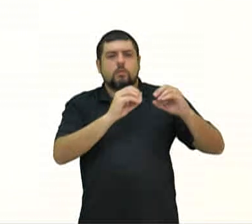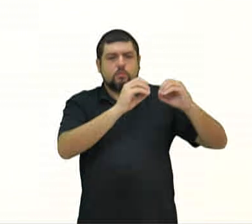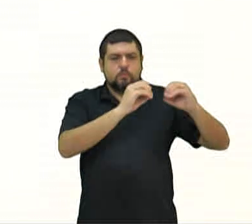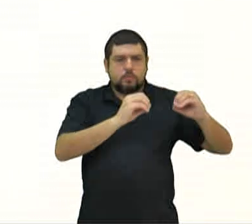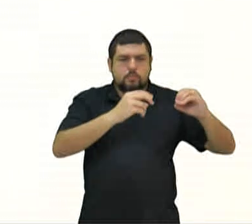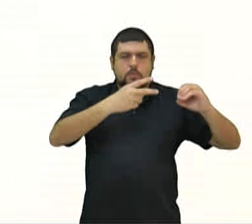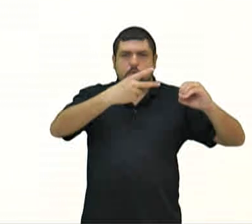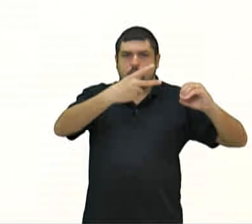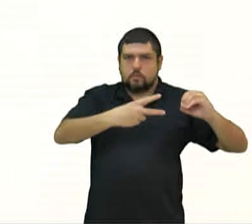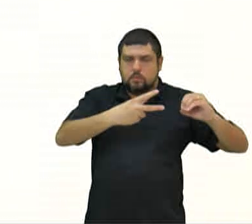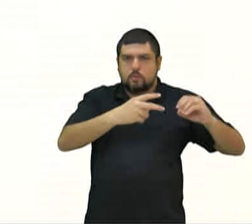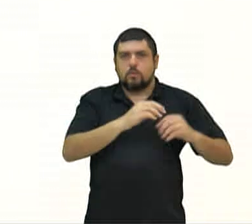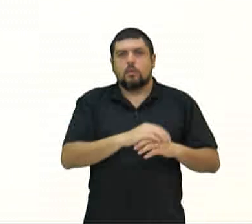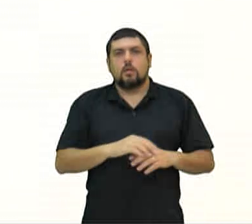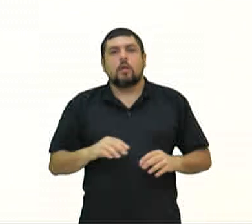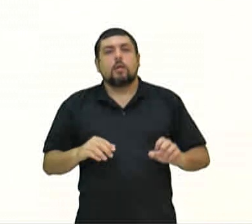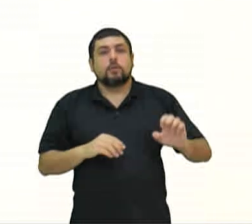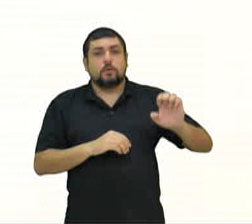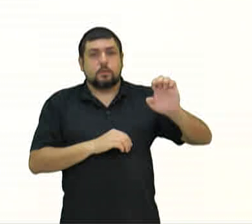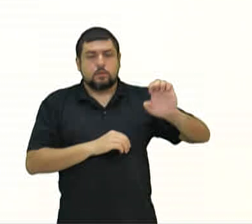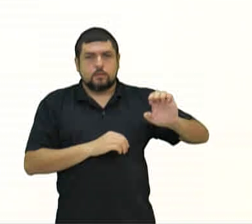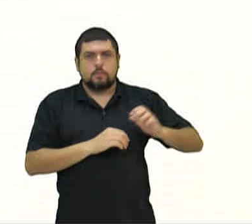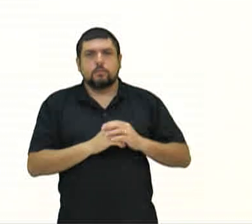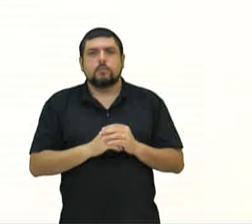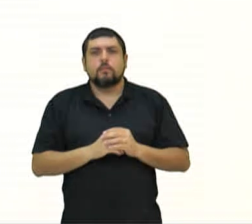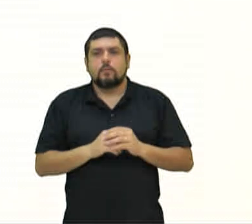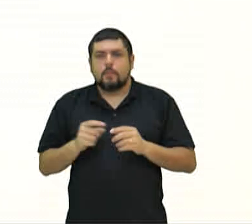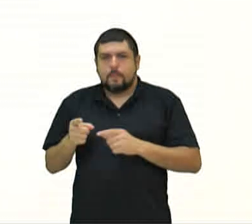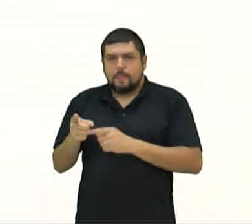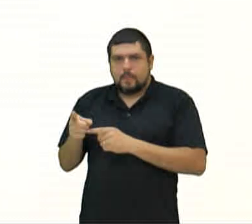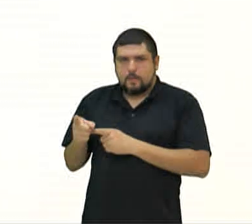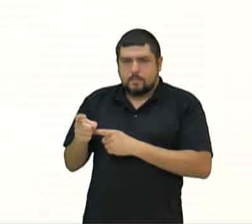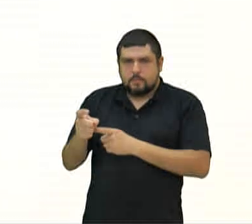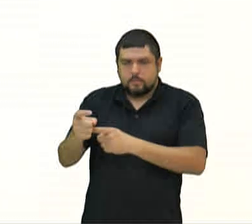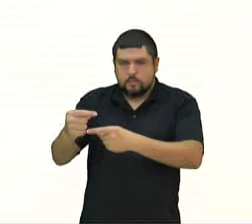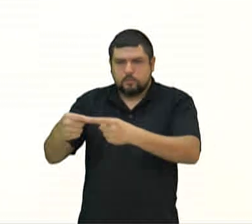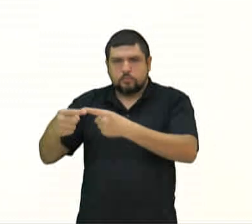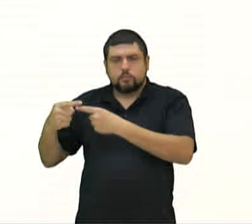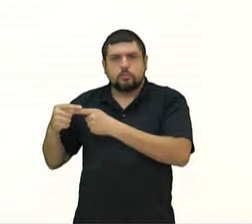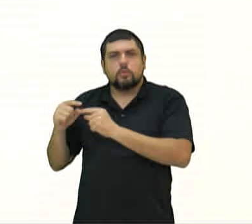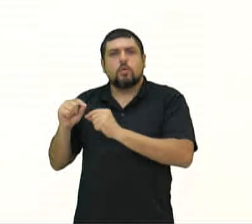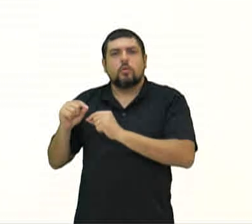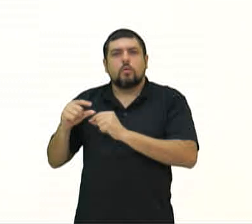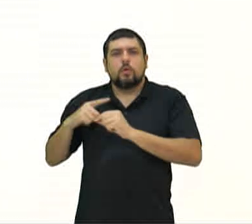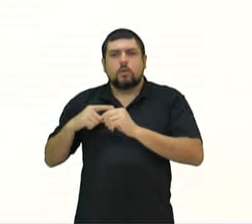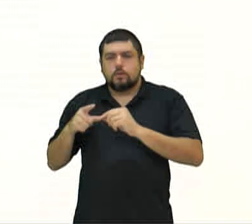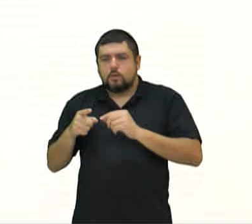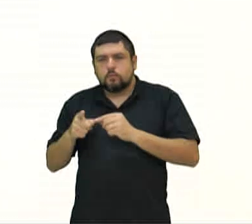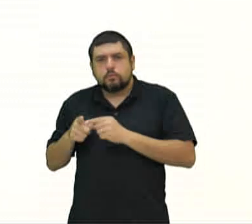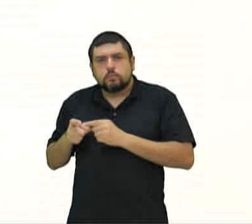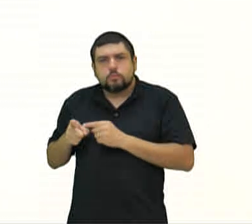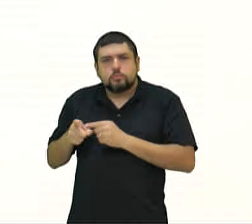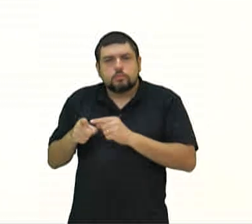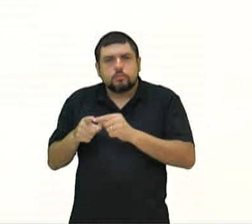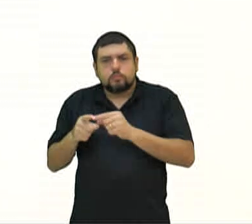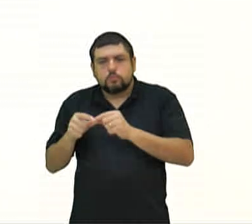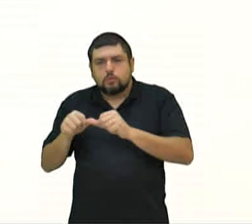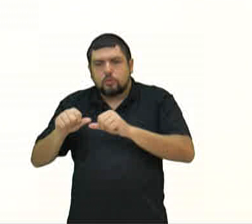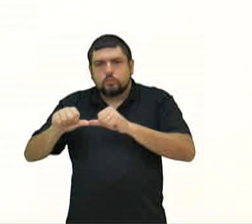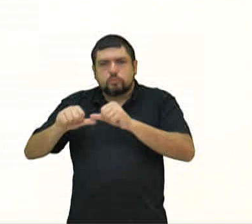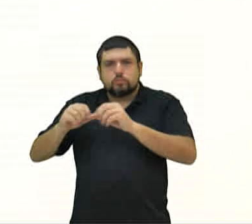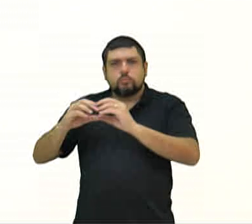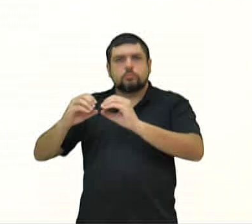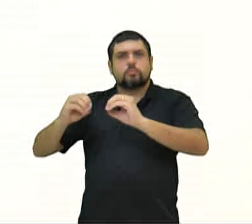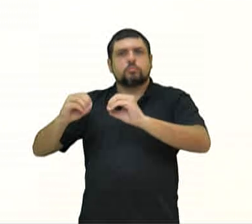ovócitos secundários. E letra E. Durante a espermiogênese, ocorre a transformação de espermatozoides em